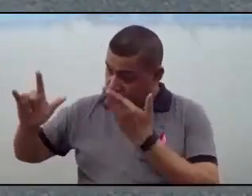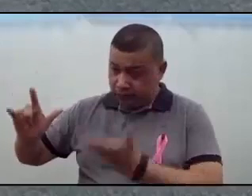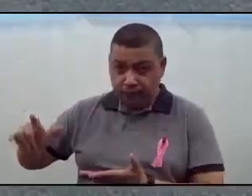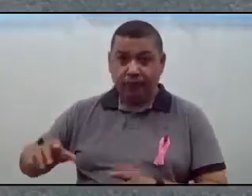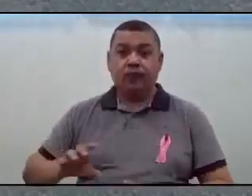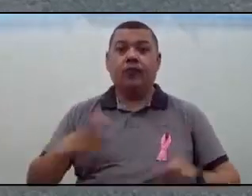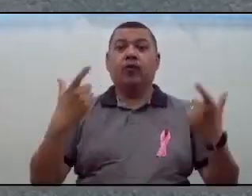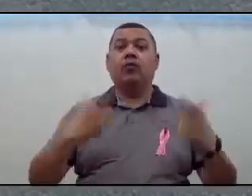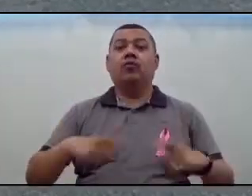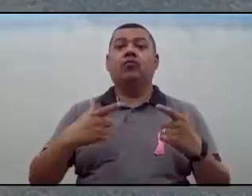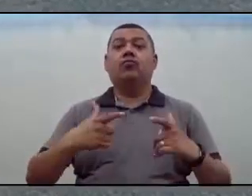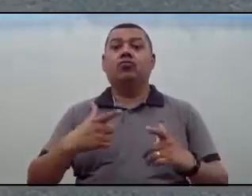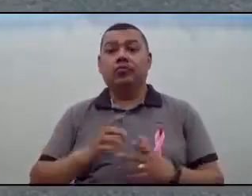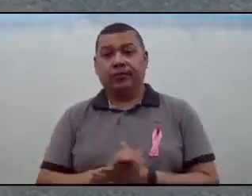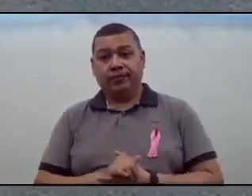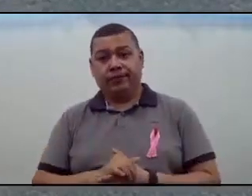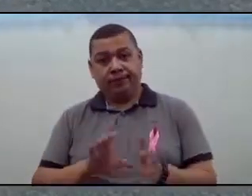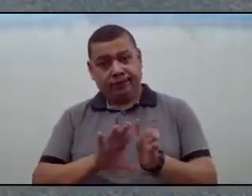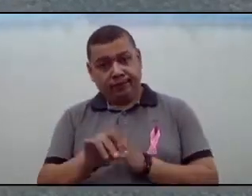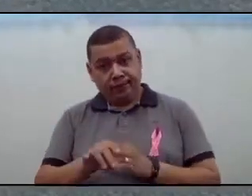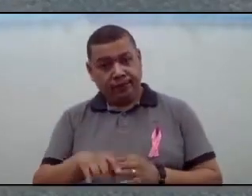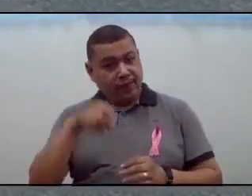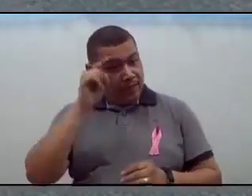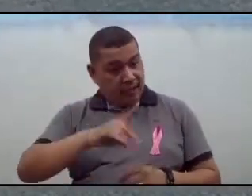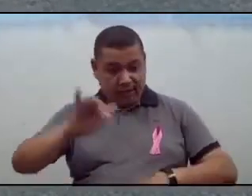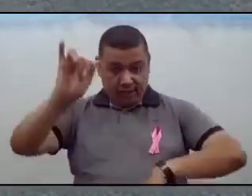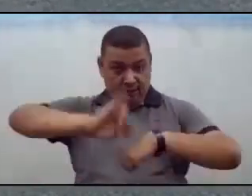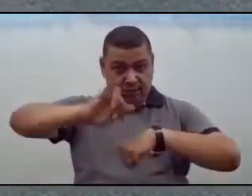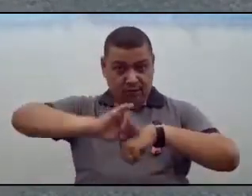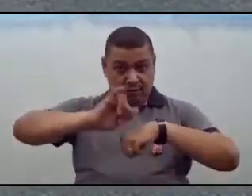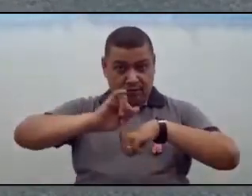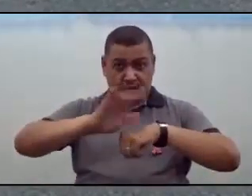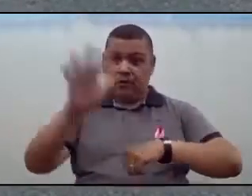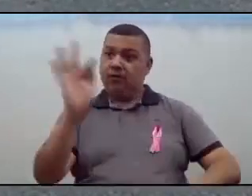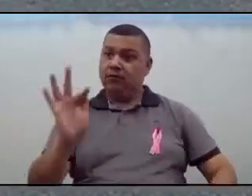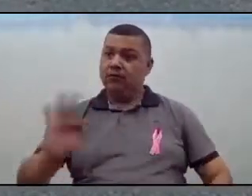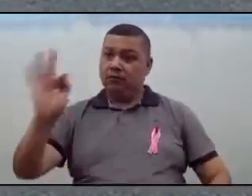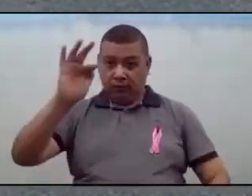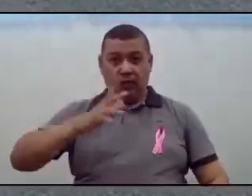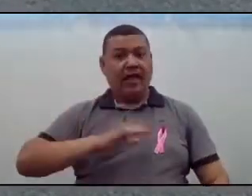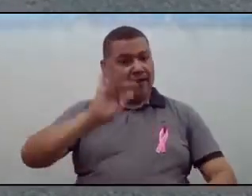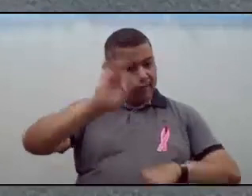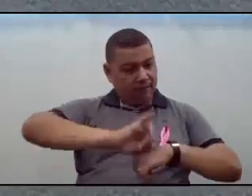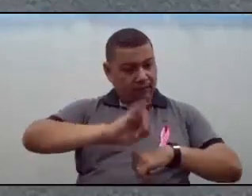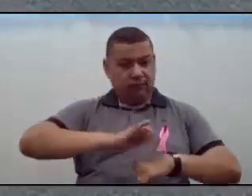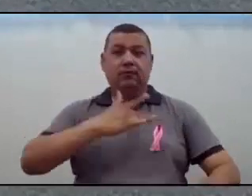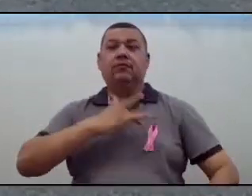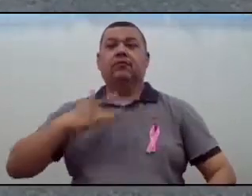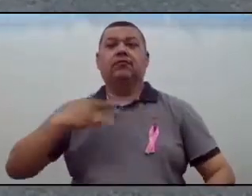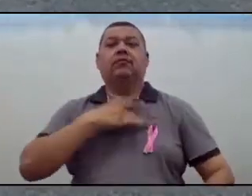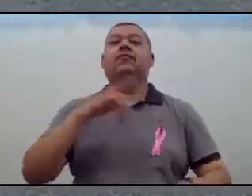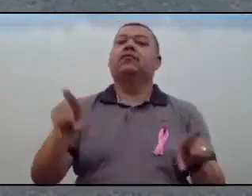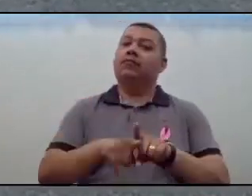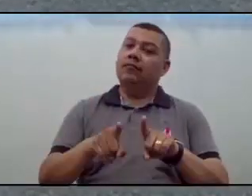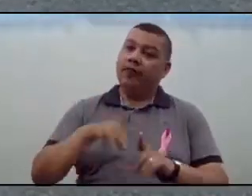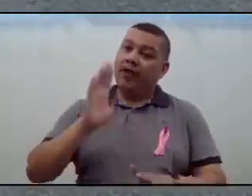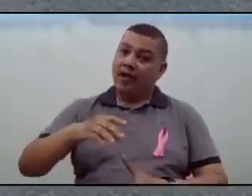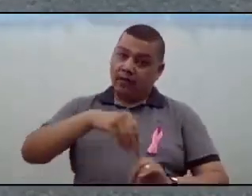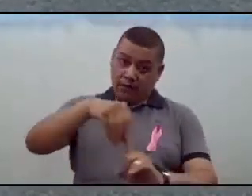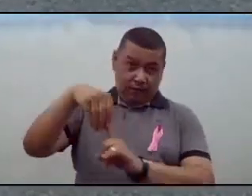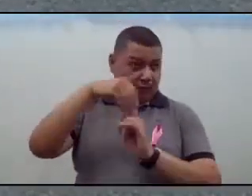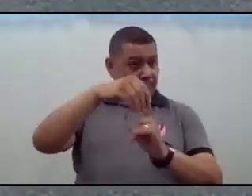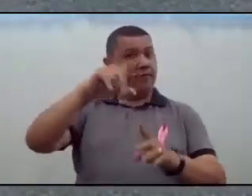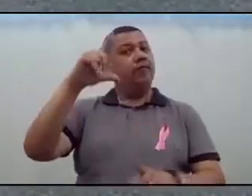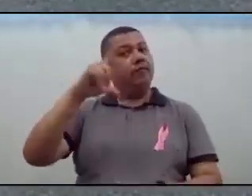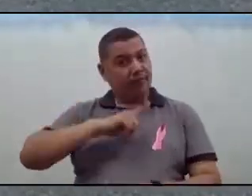Cacoal, que já é um centro universitário, um centro referência de saúde. Então, o aeroporto é fundamental nesse